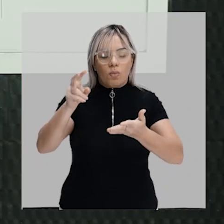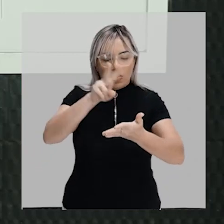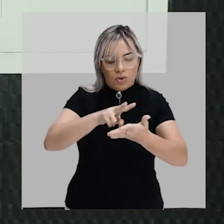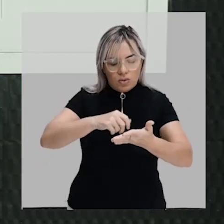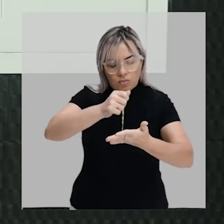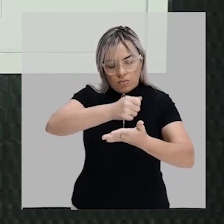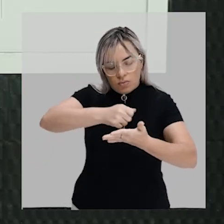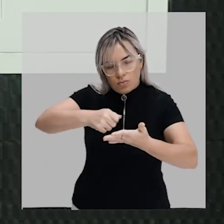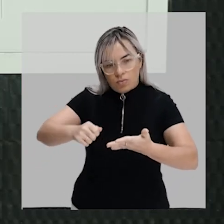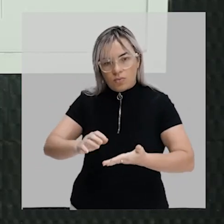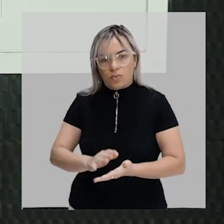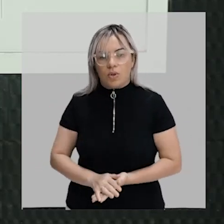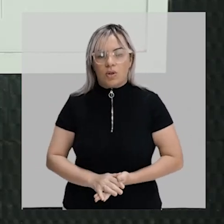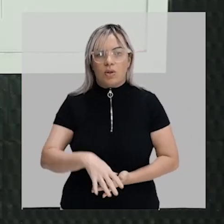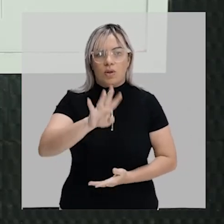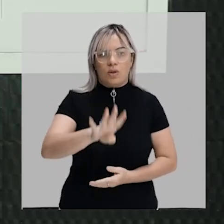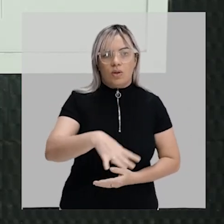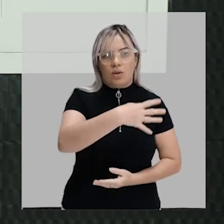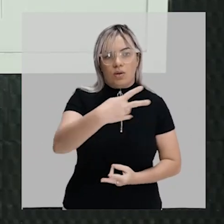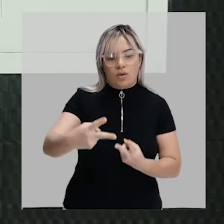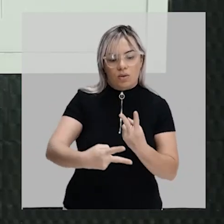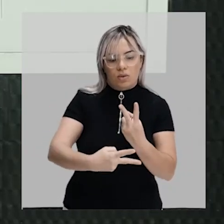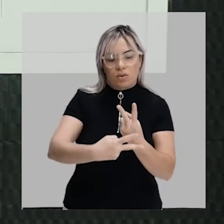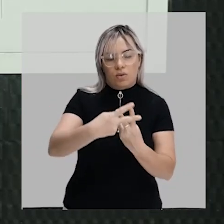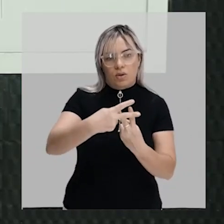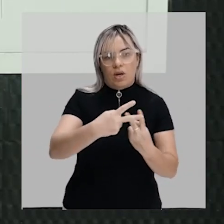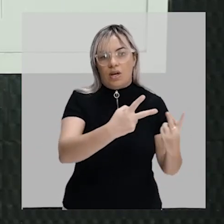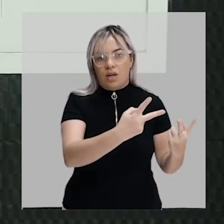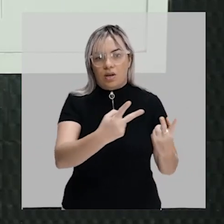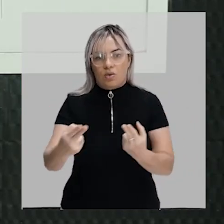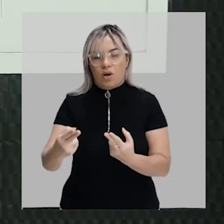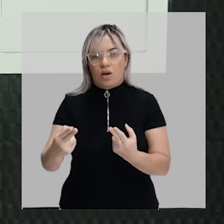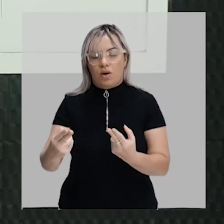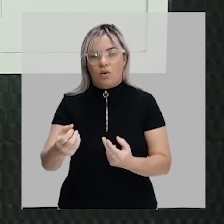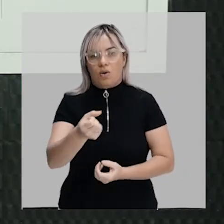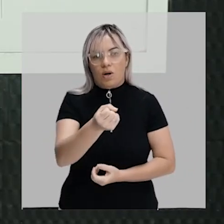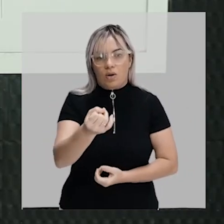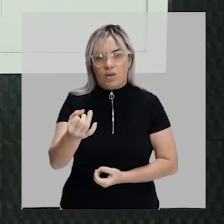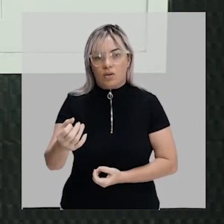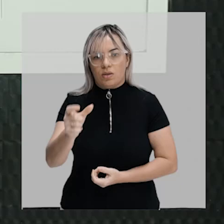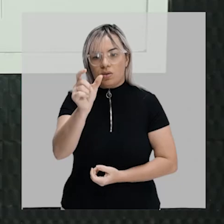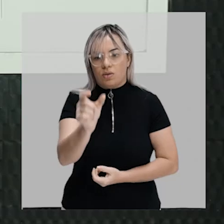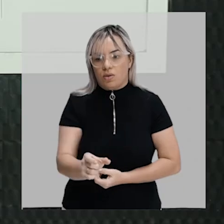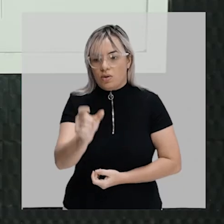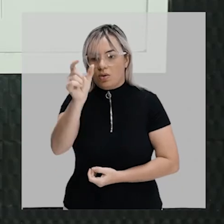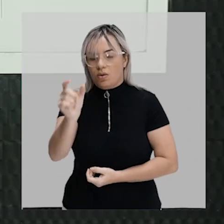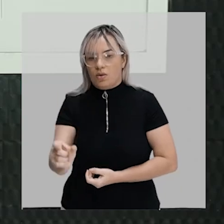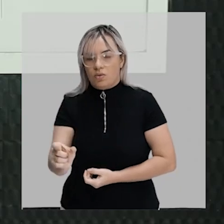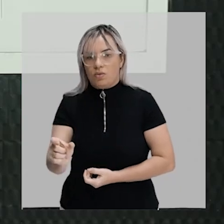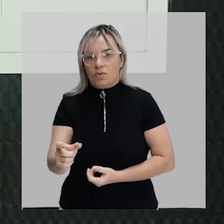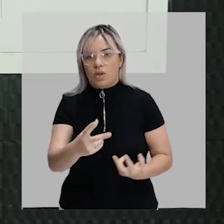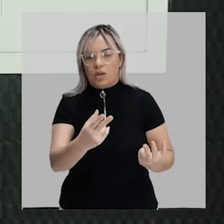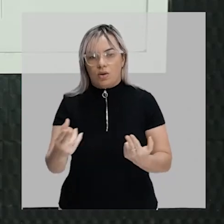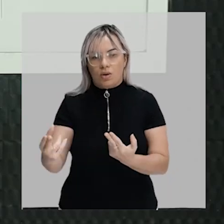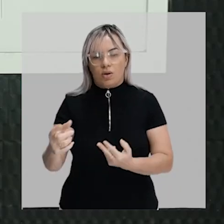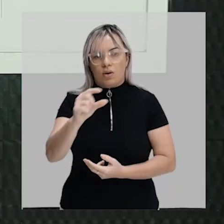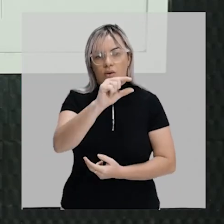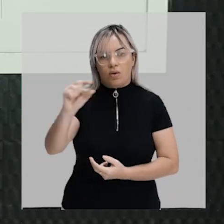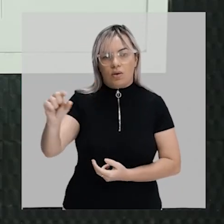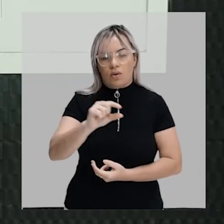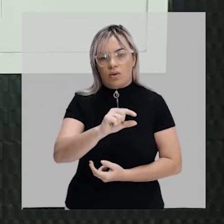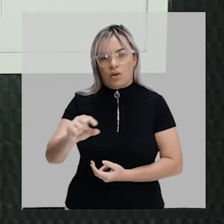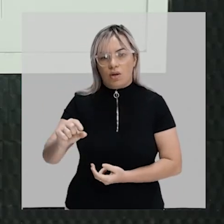que é uma matriz quadrada que o número de linhas é igual o número de colunas e essa quantidade é 2 então o que que é uma matriz